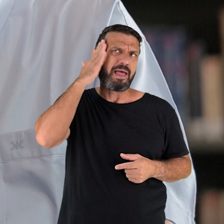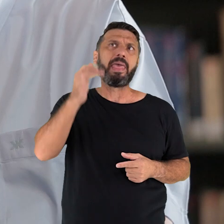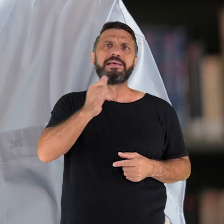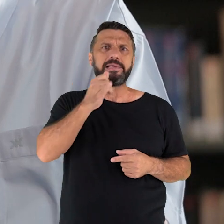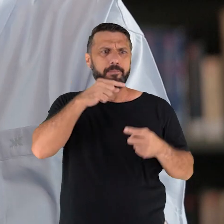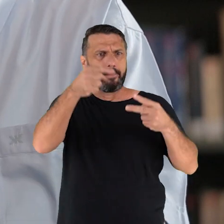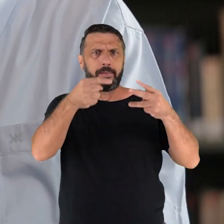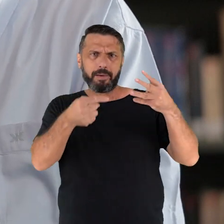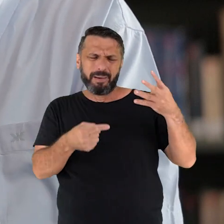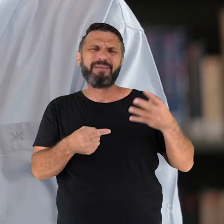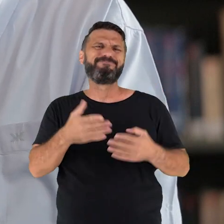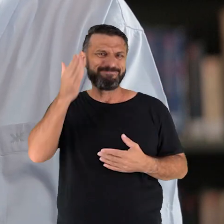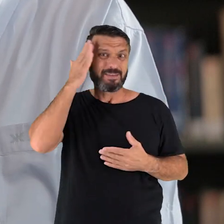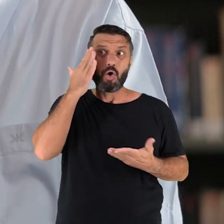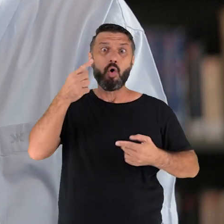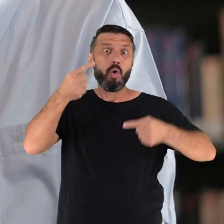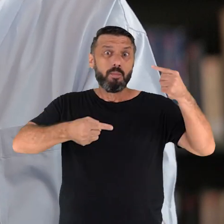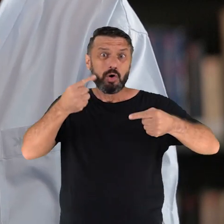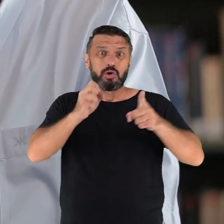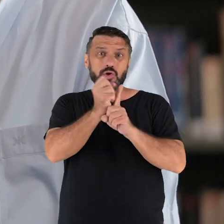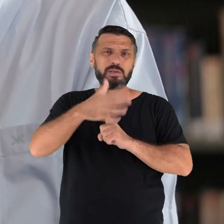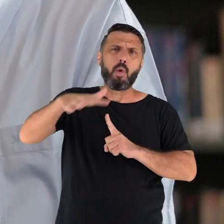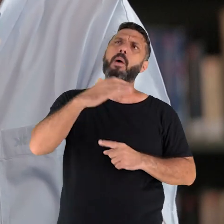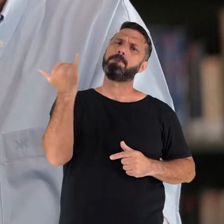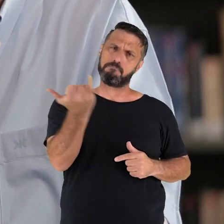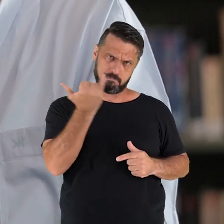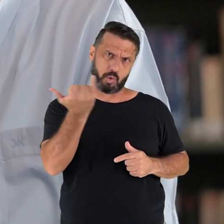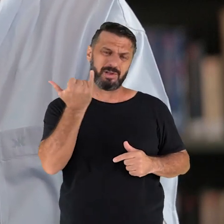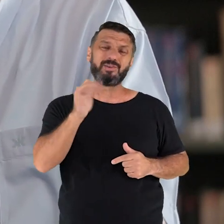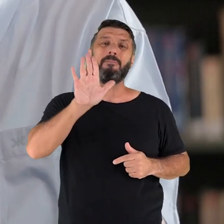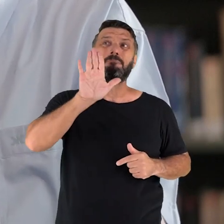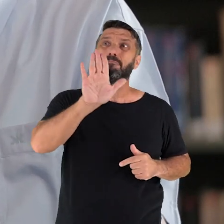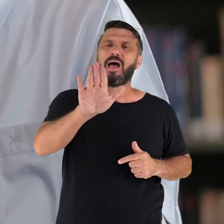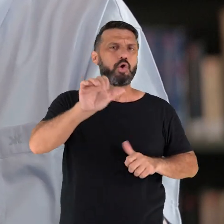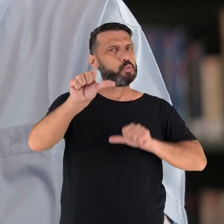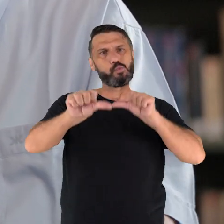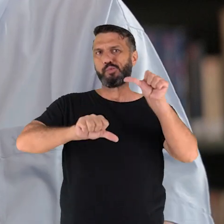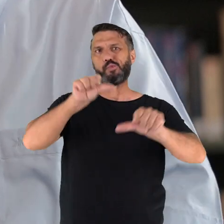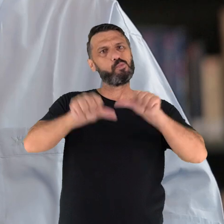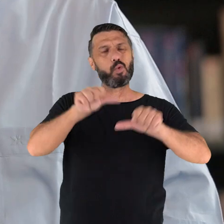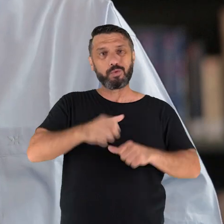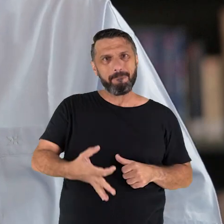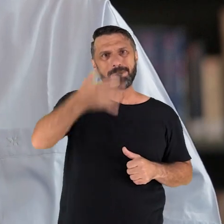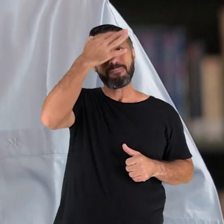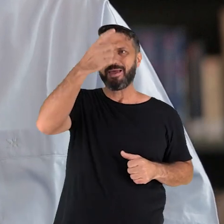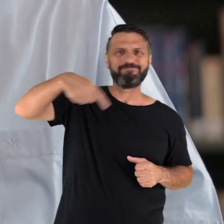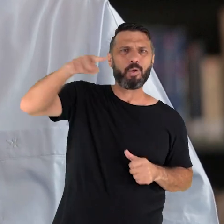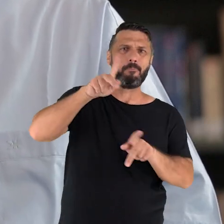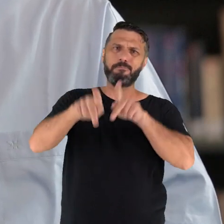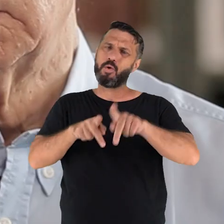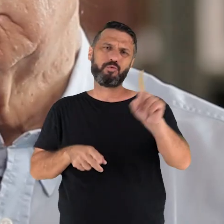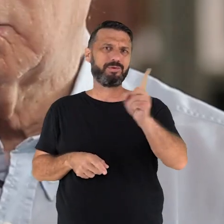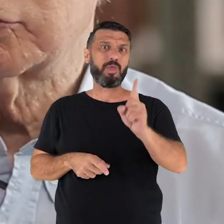por vários exemplos que as políticas sociais são muito importantes, mas elas não mudam necessariamente a cabeça do